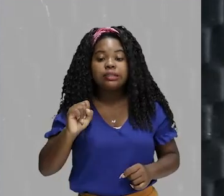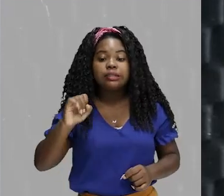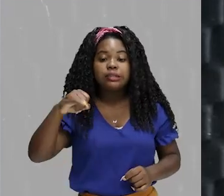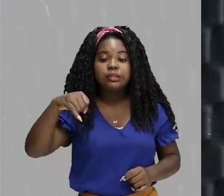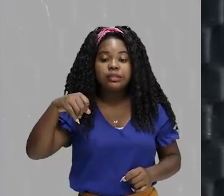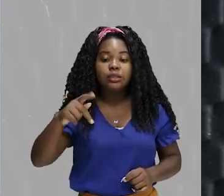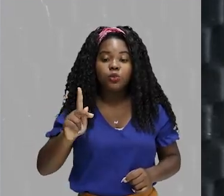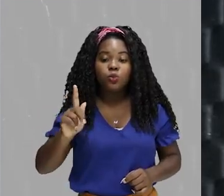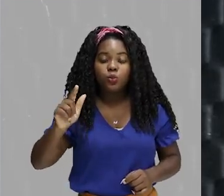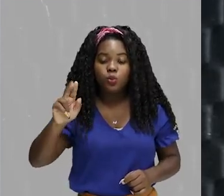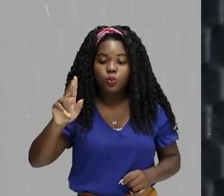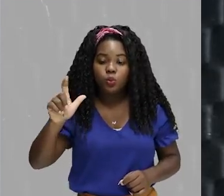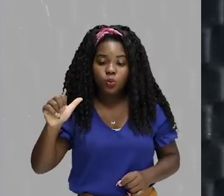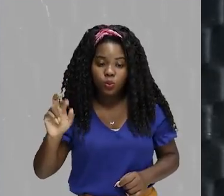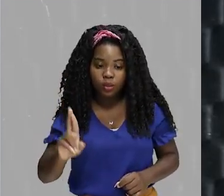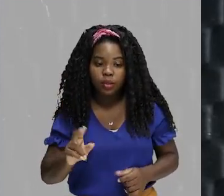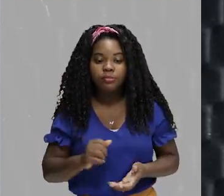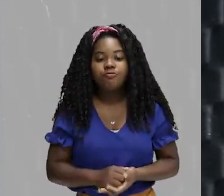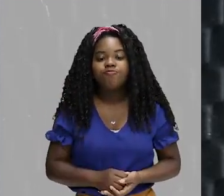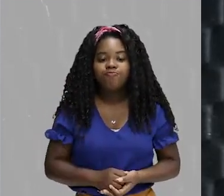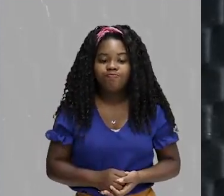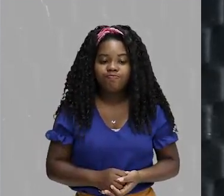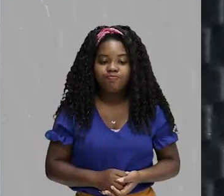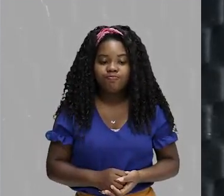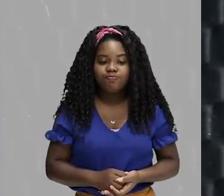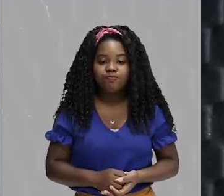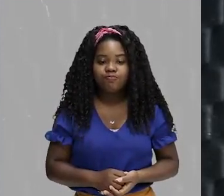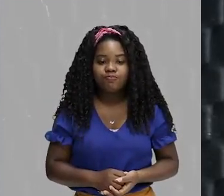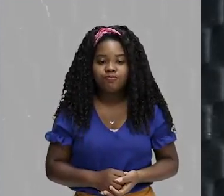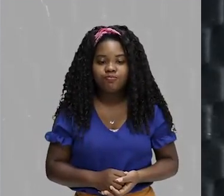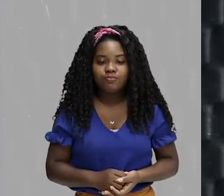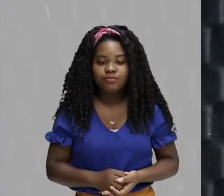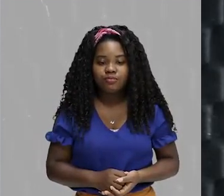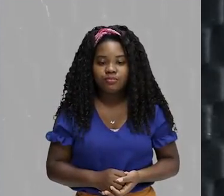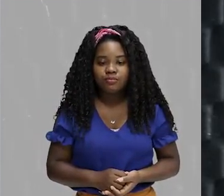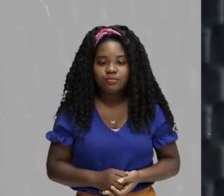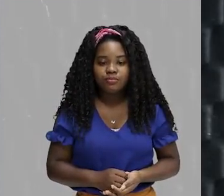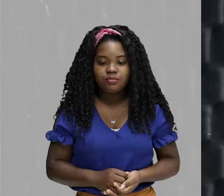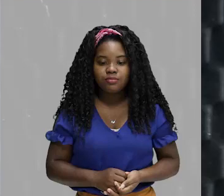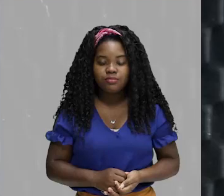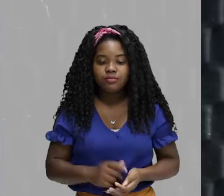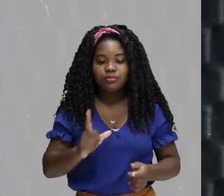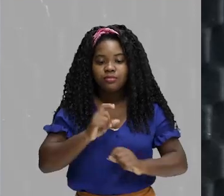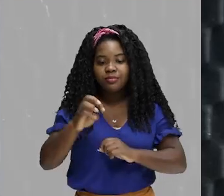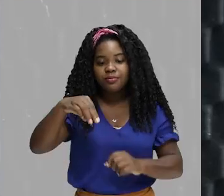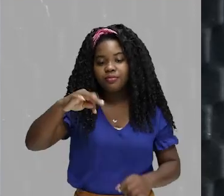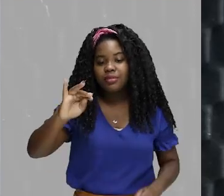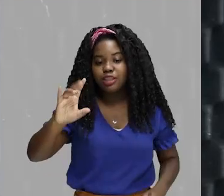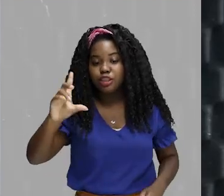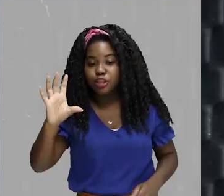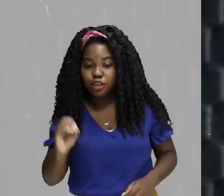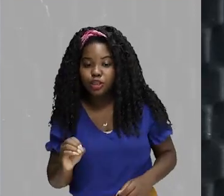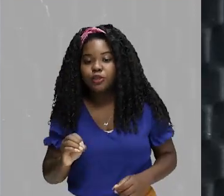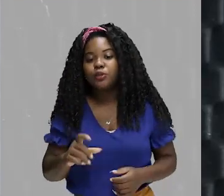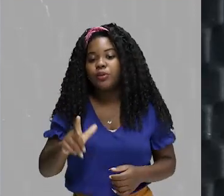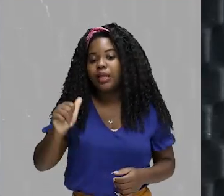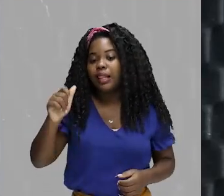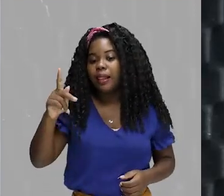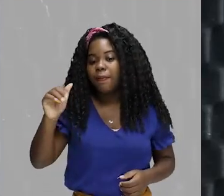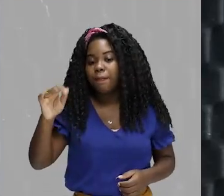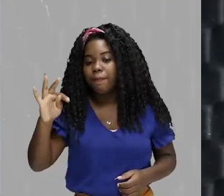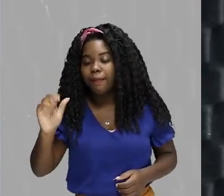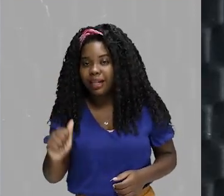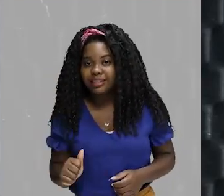Metido, tá? Então, creio que tu tenha chutado o balde, metido a pata esta vez, né?